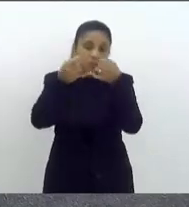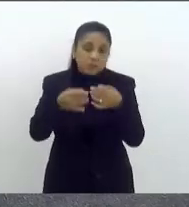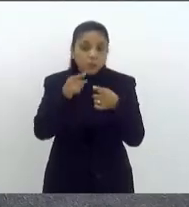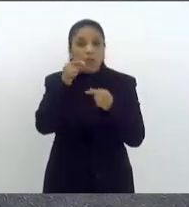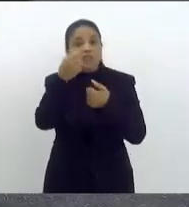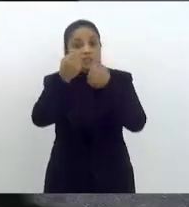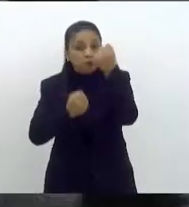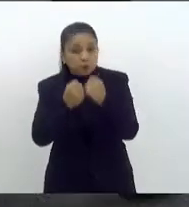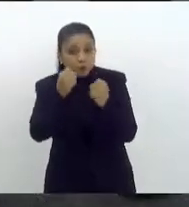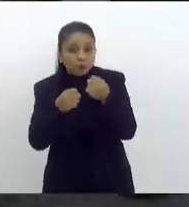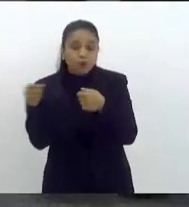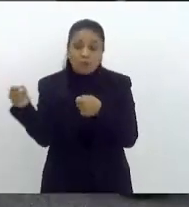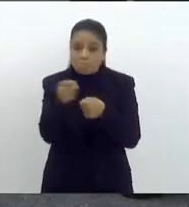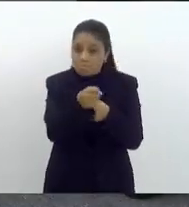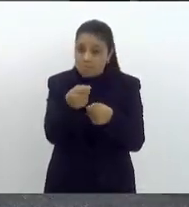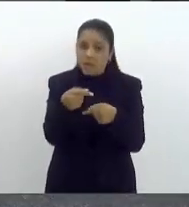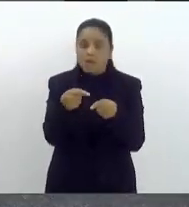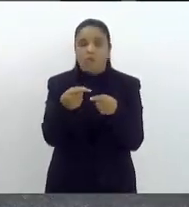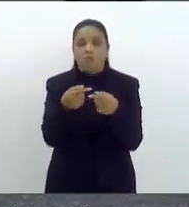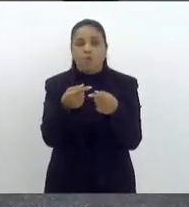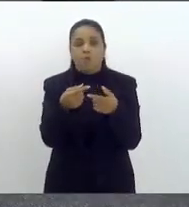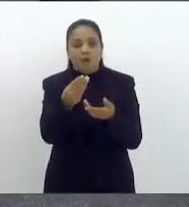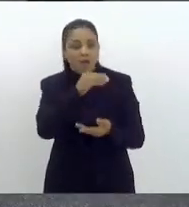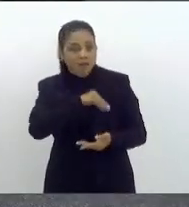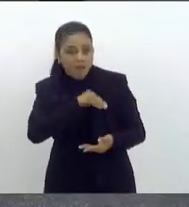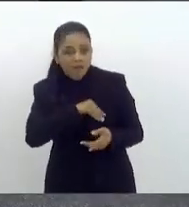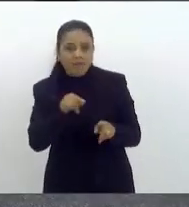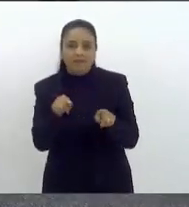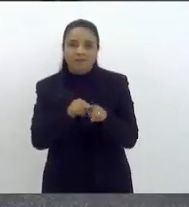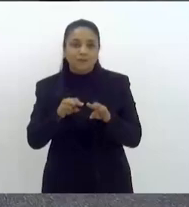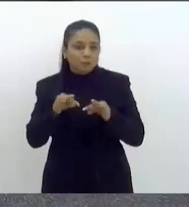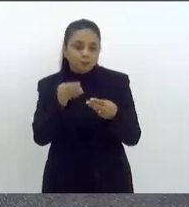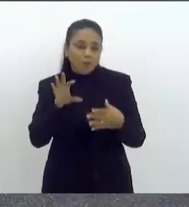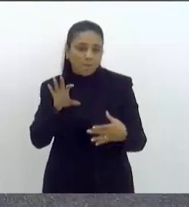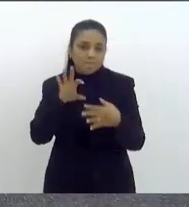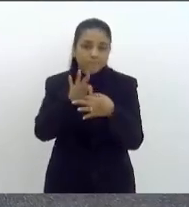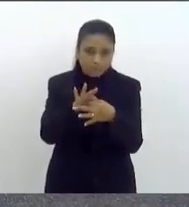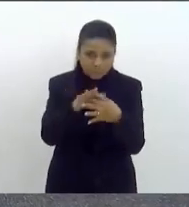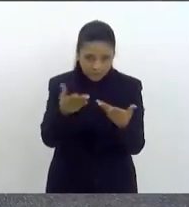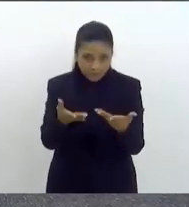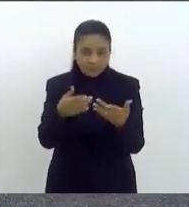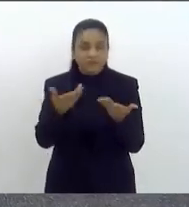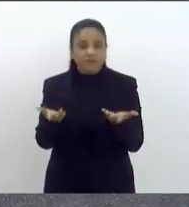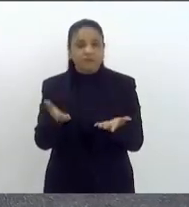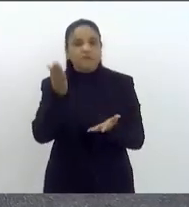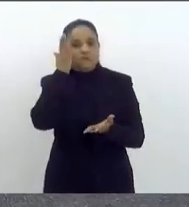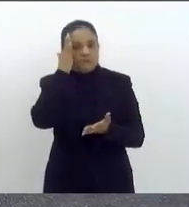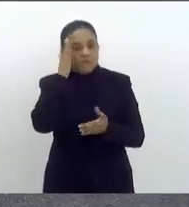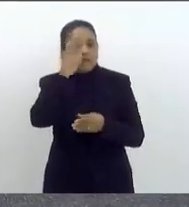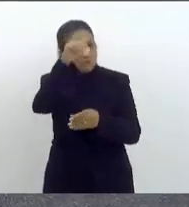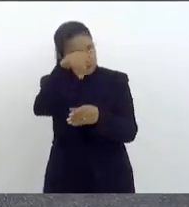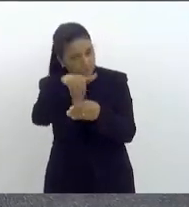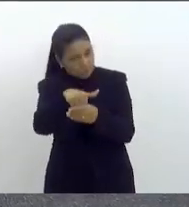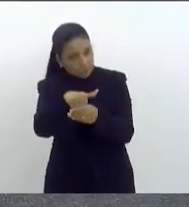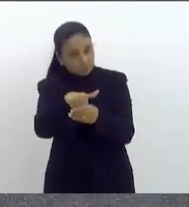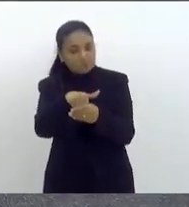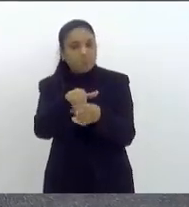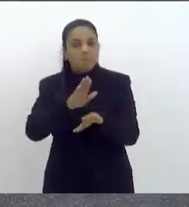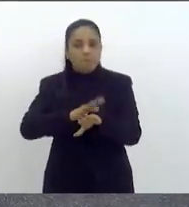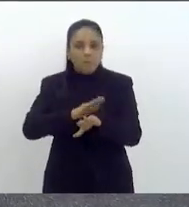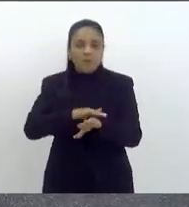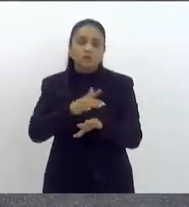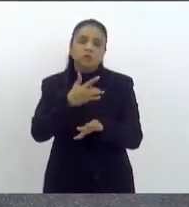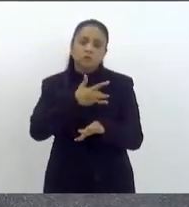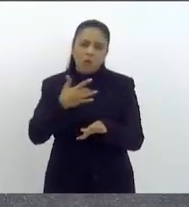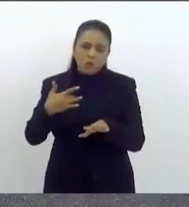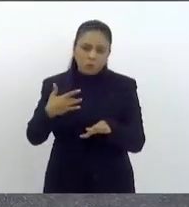e renda eram essas Breves considerações que eu ia fazer a vossa excelência que sei que na hora de votar votará com a saúde